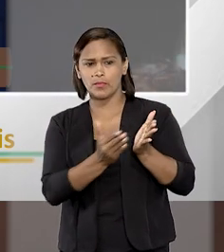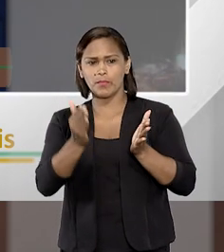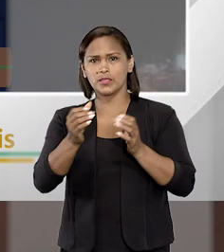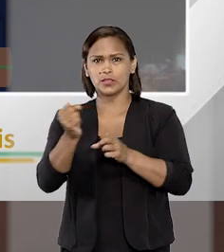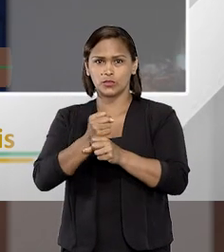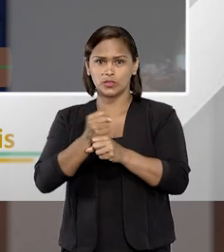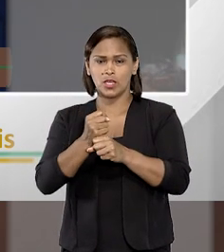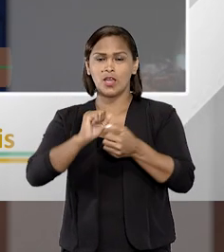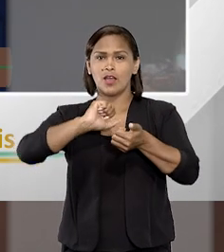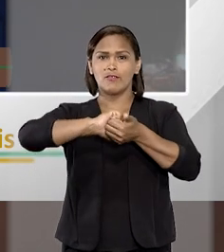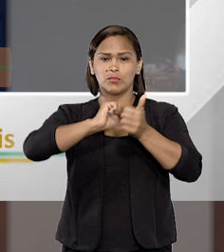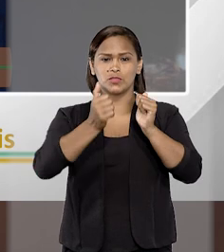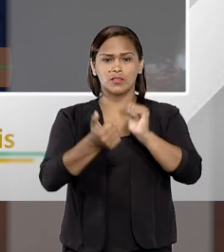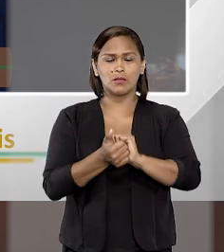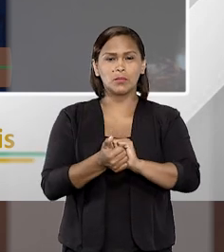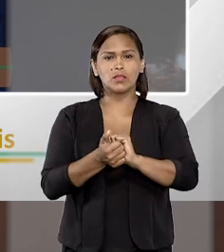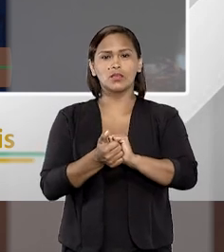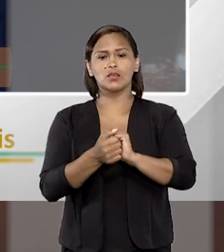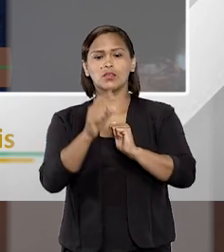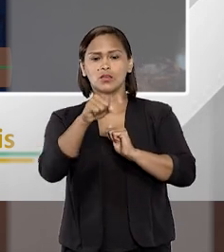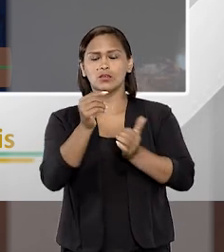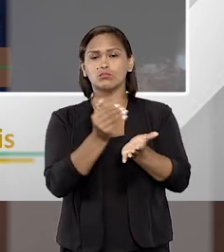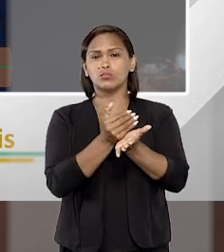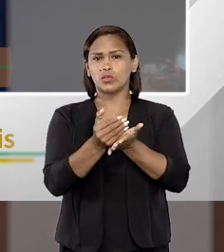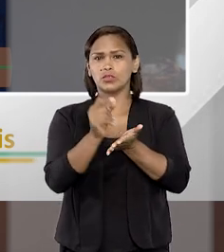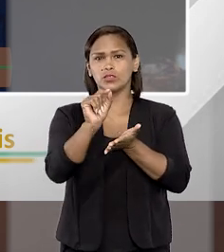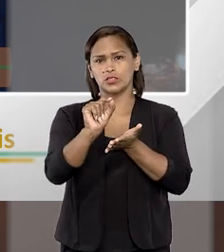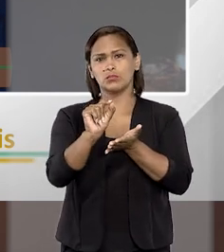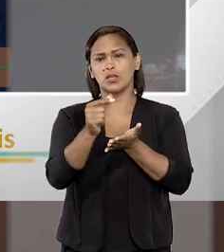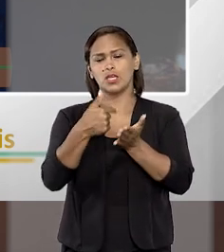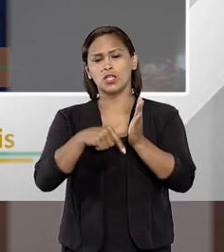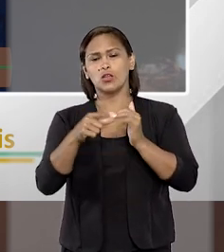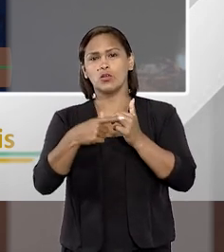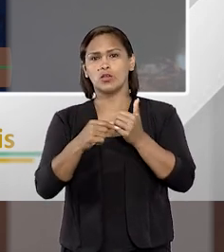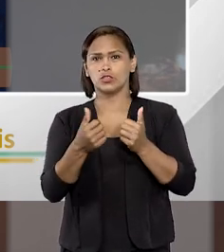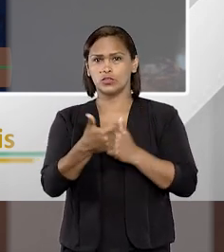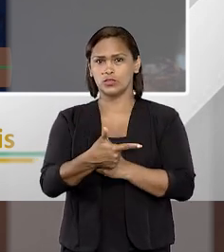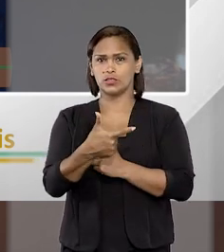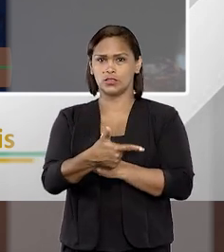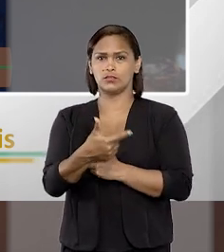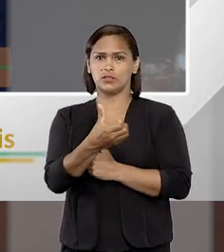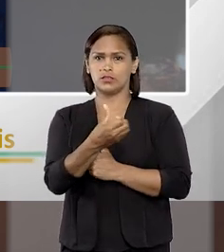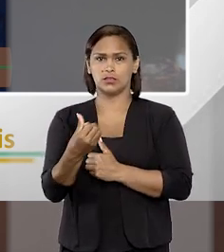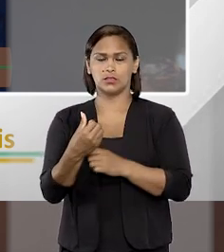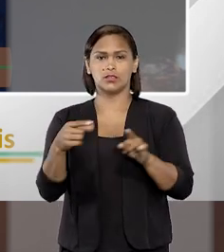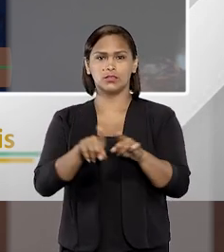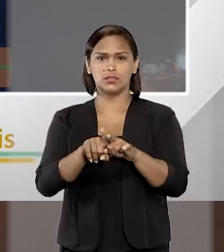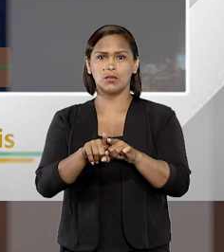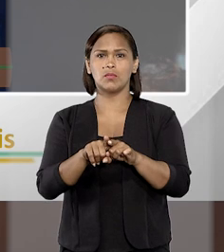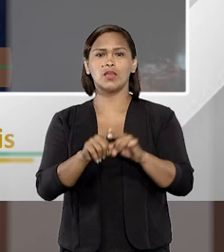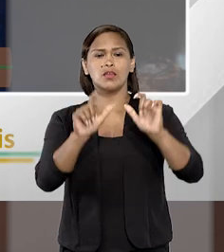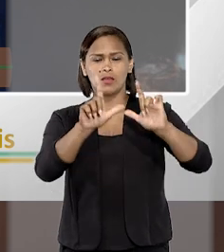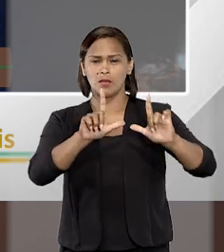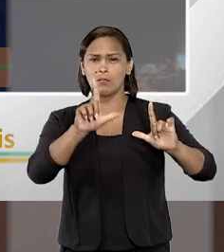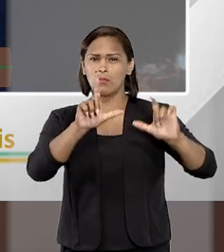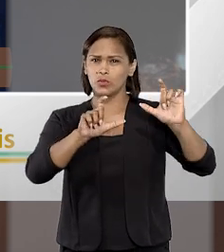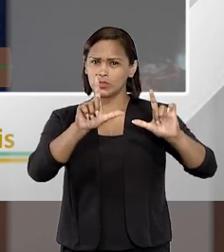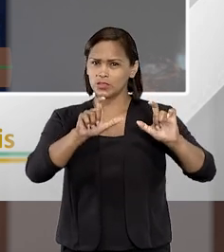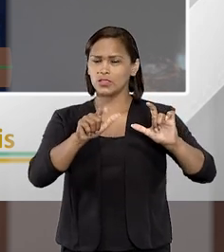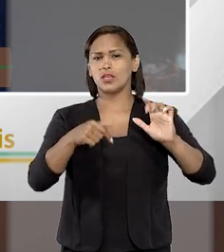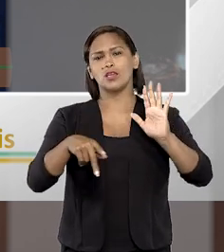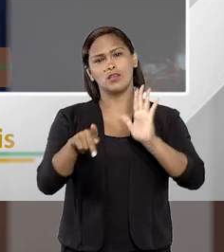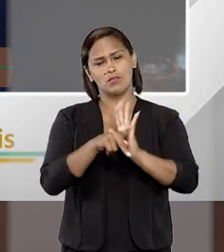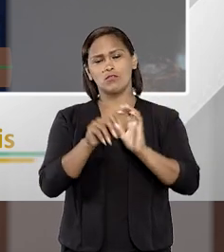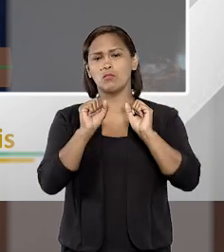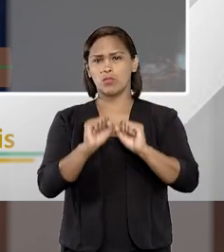dos anos a somos adaptando digamos assim este procedimento estarei no dia 26 também para abrigar a hipótese de